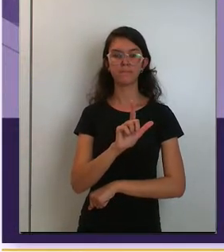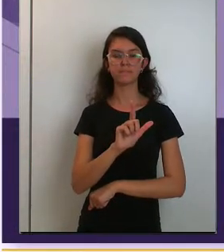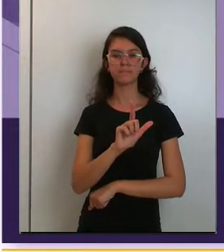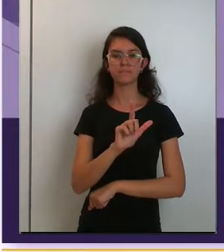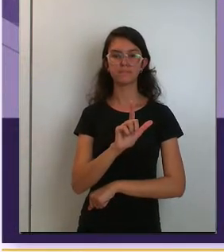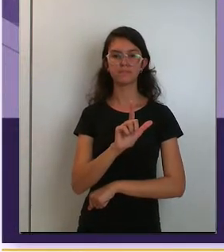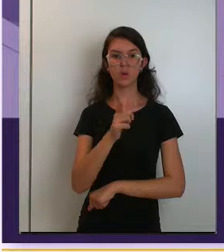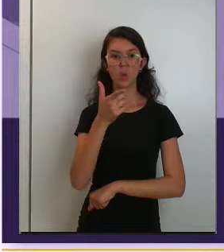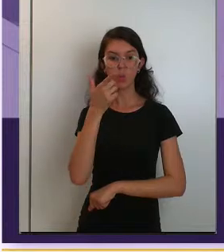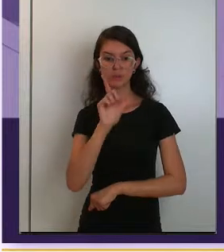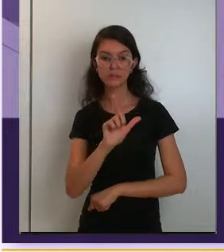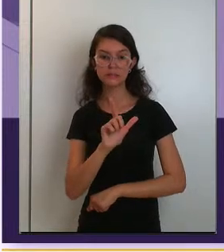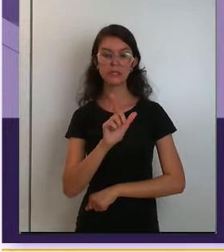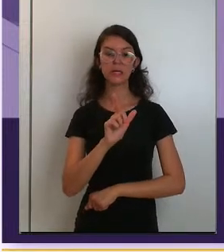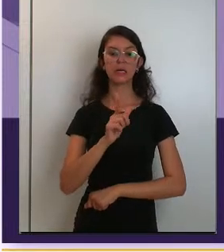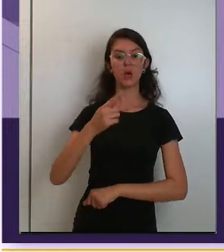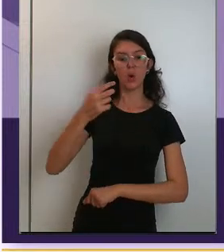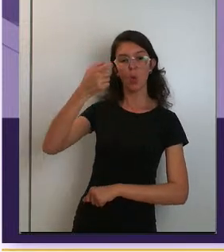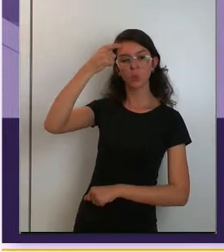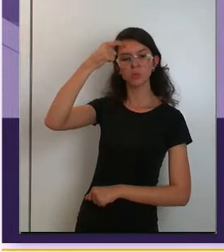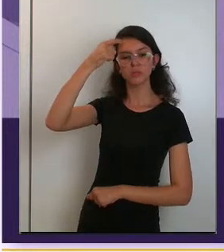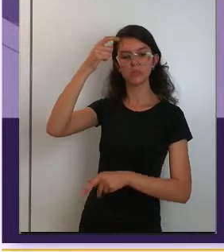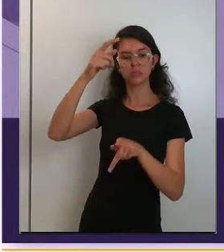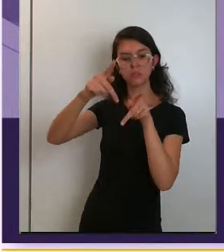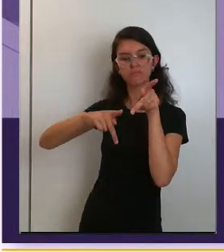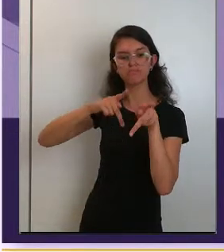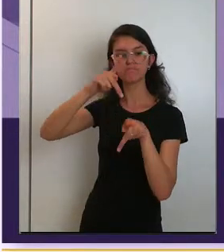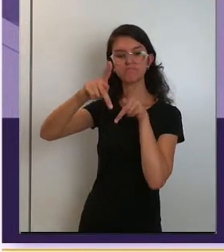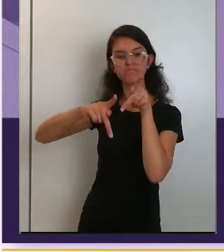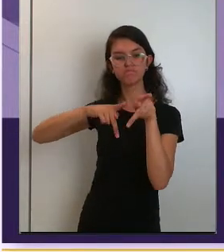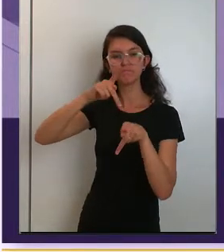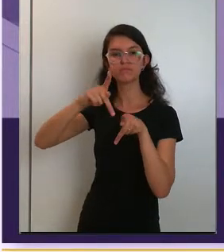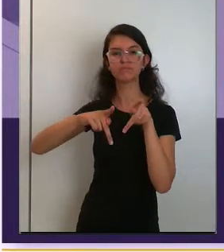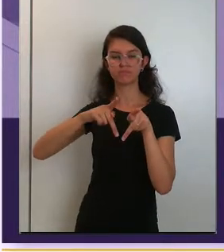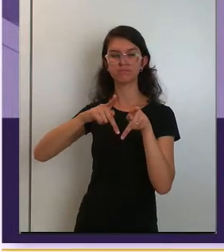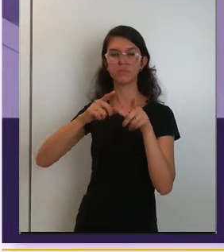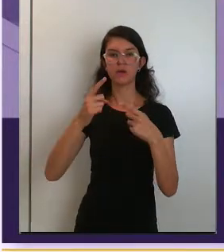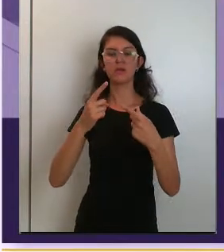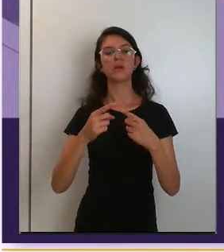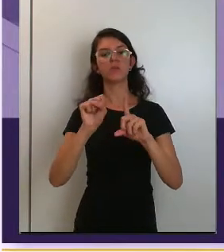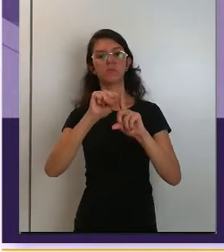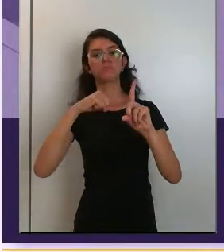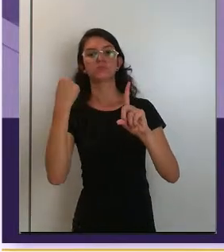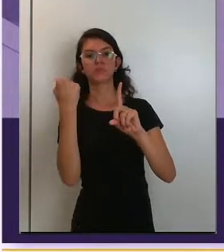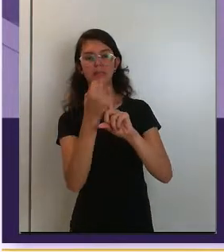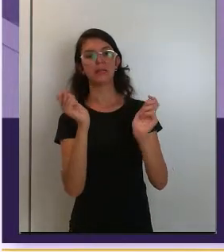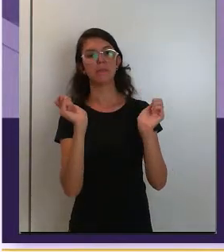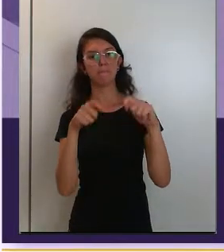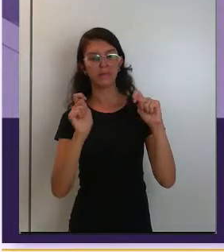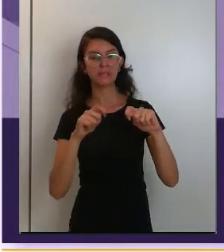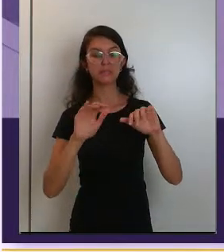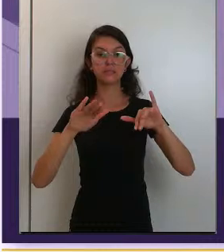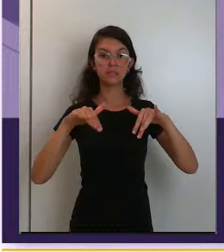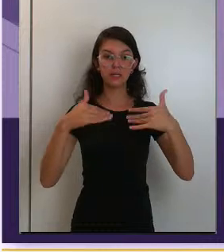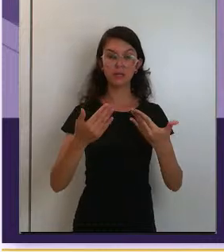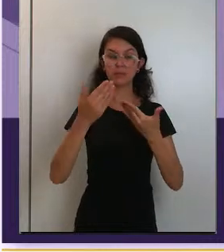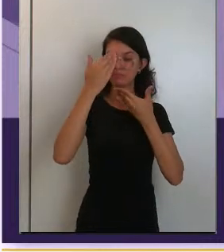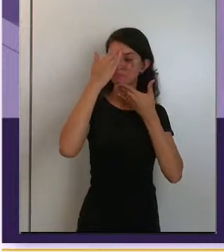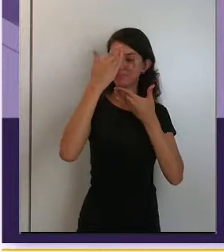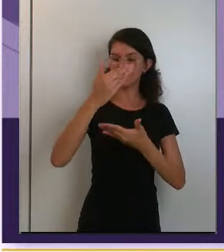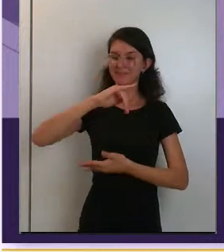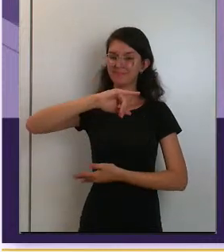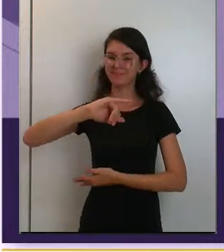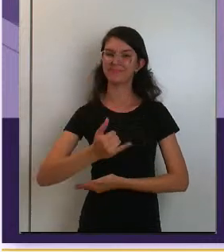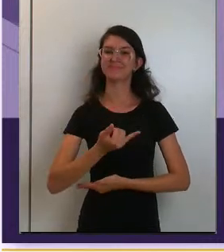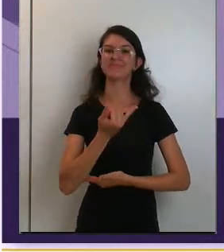de conscientização e de evolução civilizatória que a nossa sociedade merece. Então, muito obrigada aqui pela oportunidade